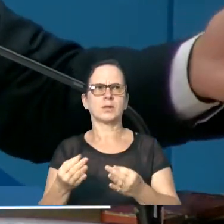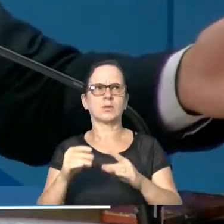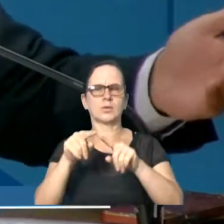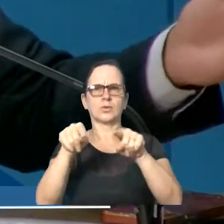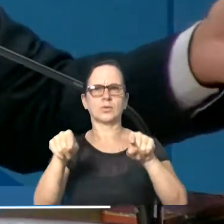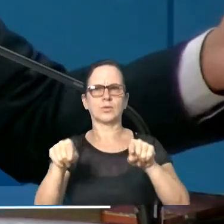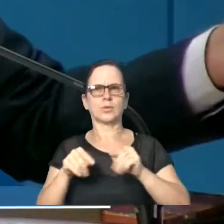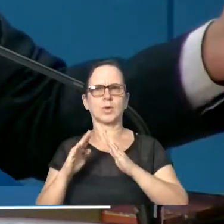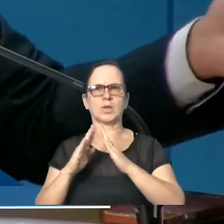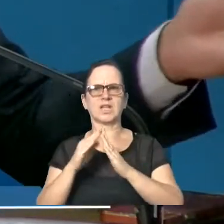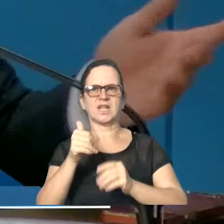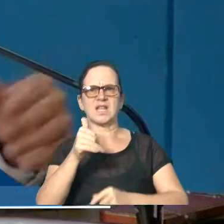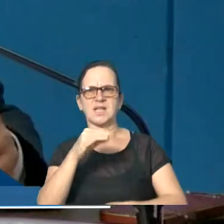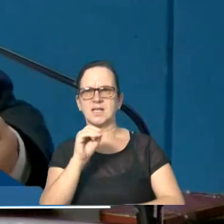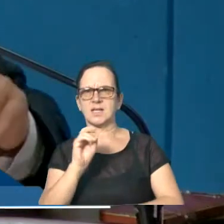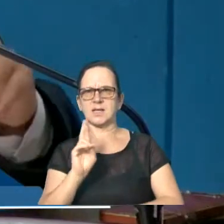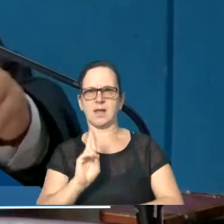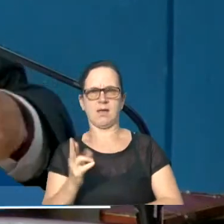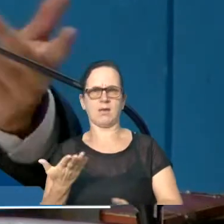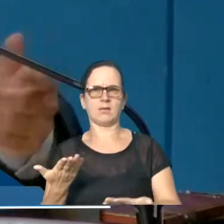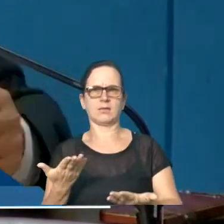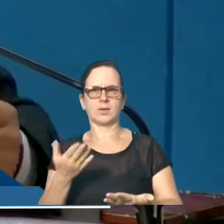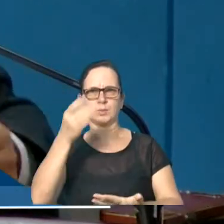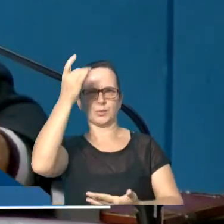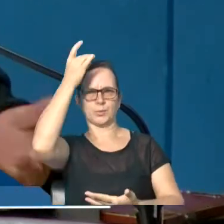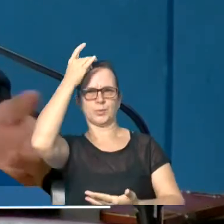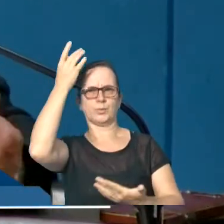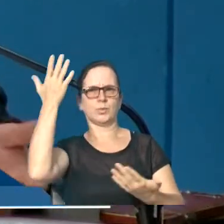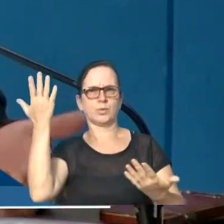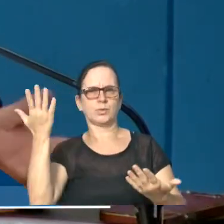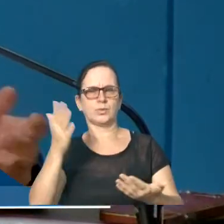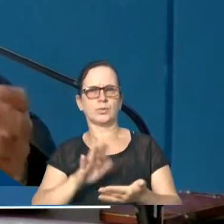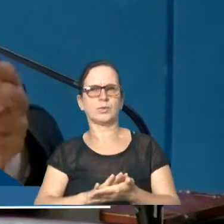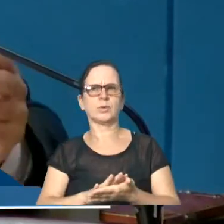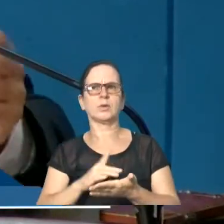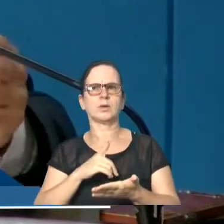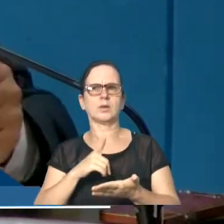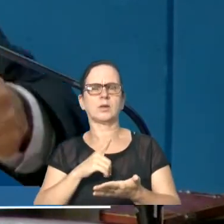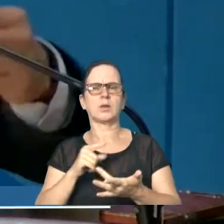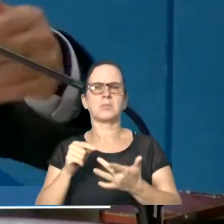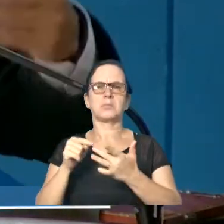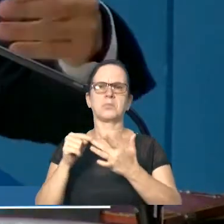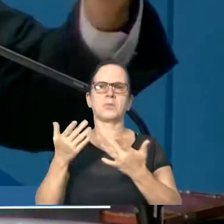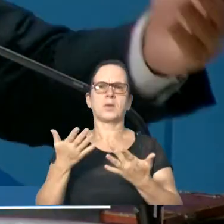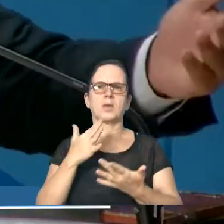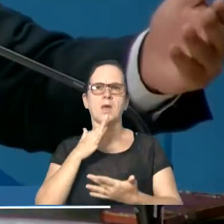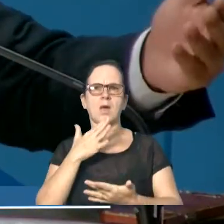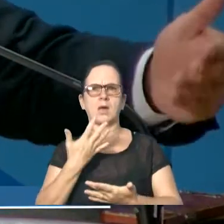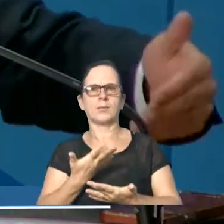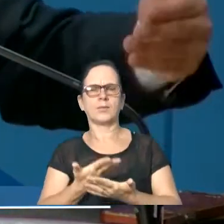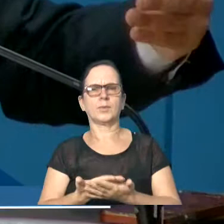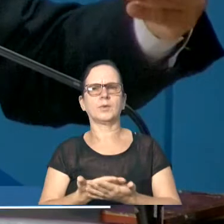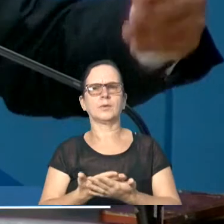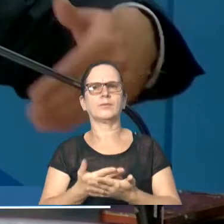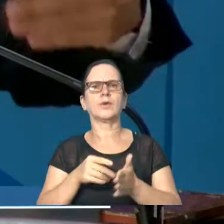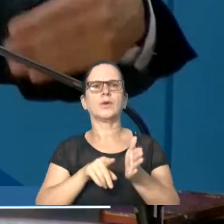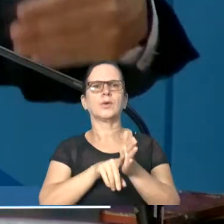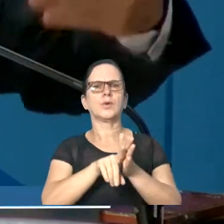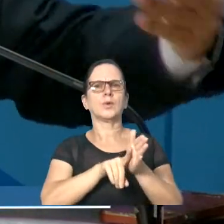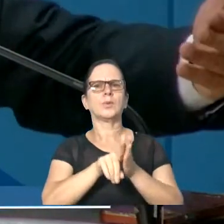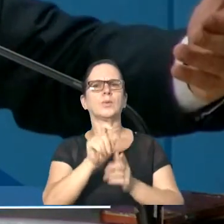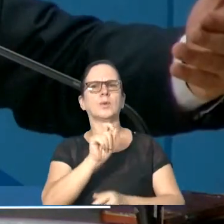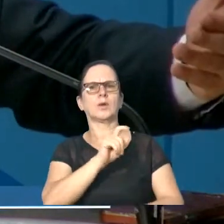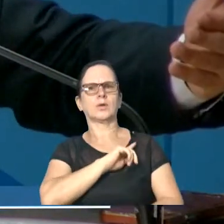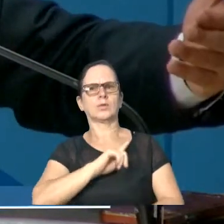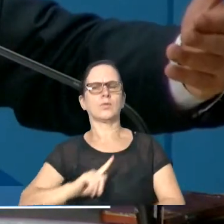um valor de R$100. É um absurdo e nós temos que fazer um contraponto sobre isso e questionar o governo quando